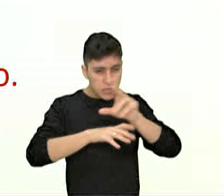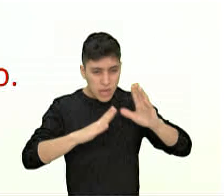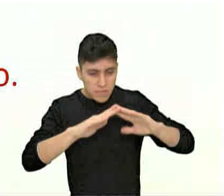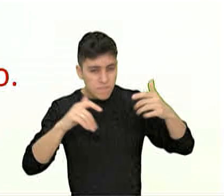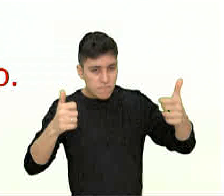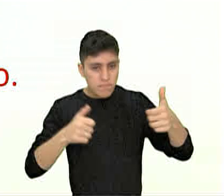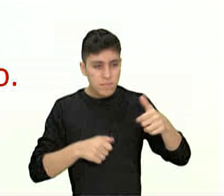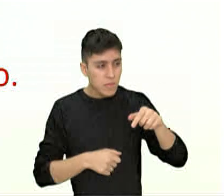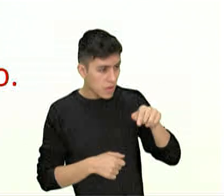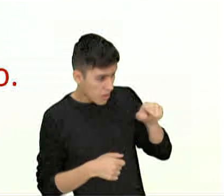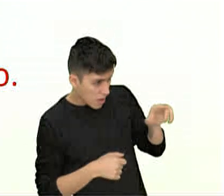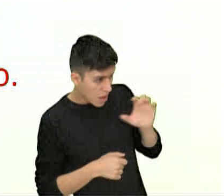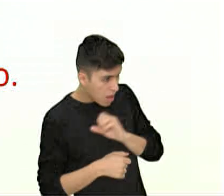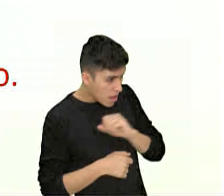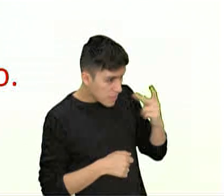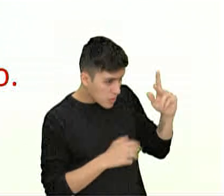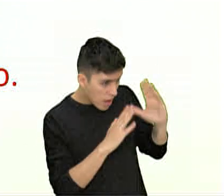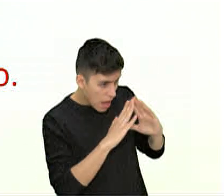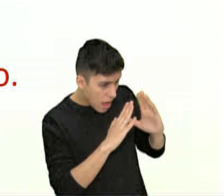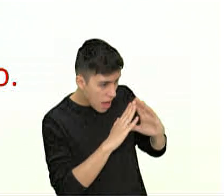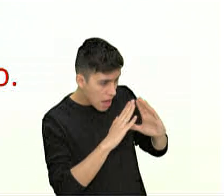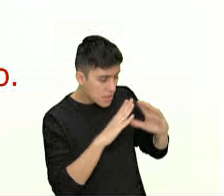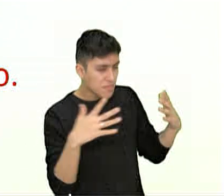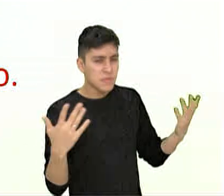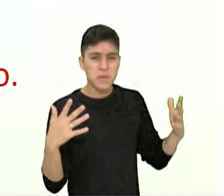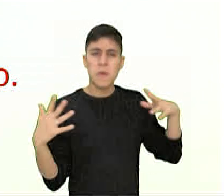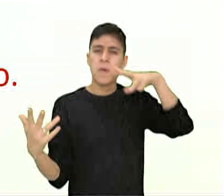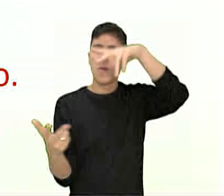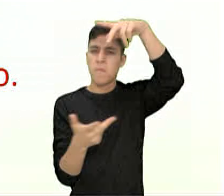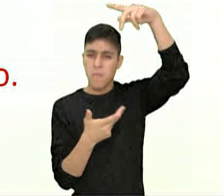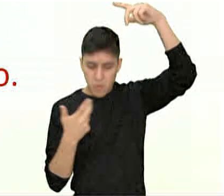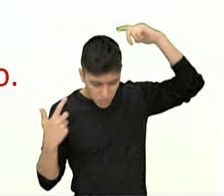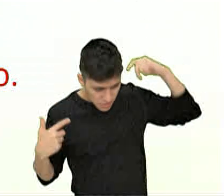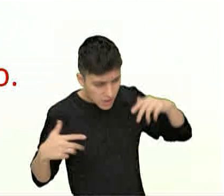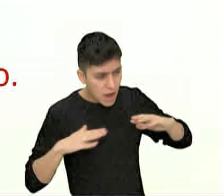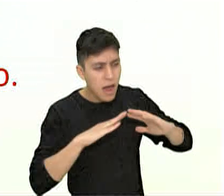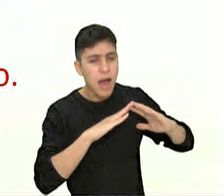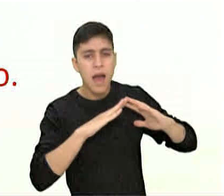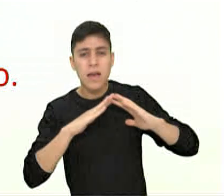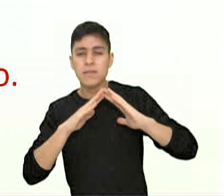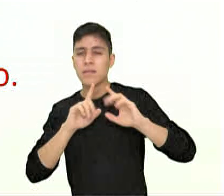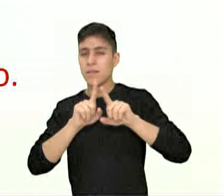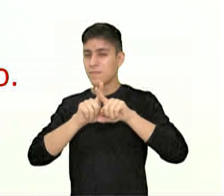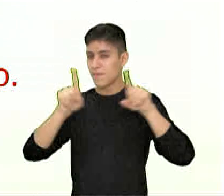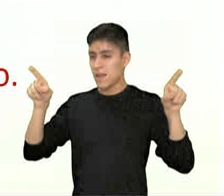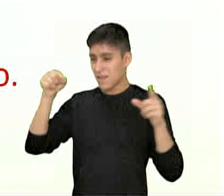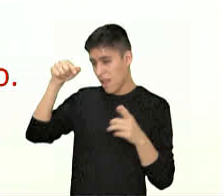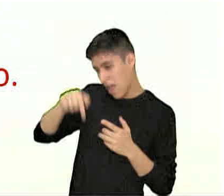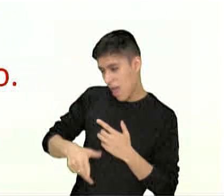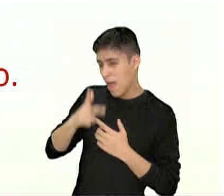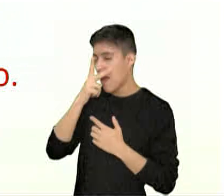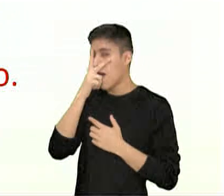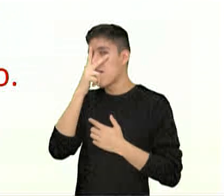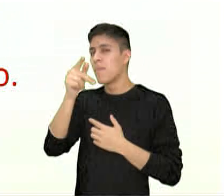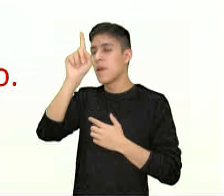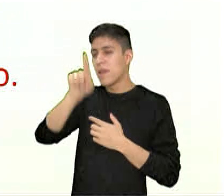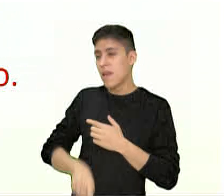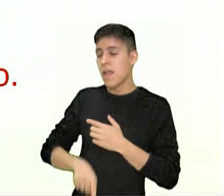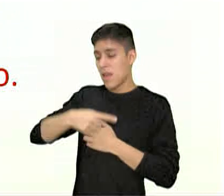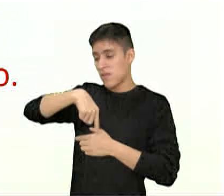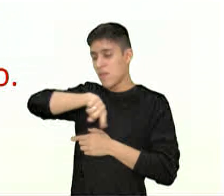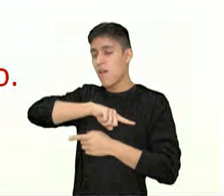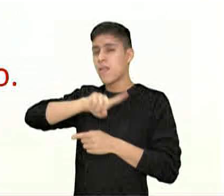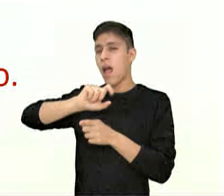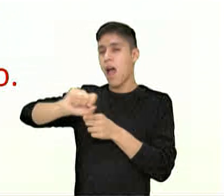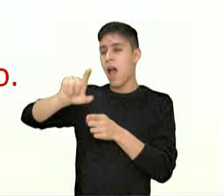o outro ama a sua casa, o mundo inteiro é nossa casa. Mas aqui parece que